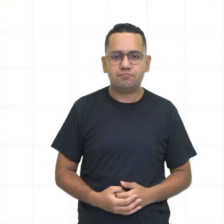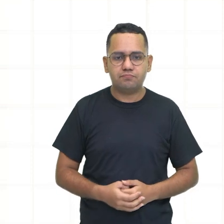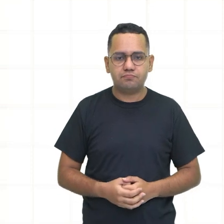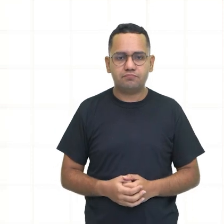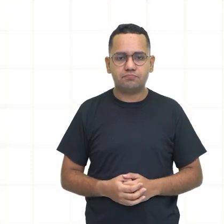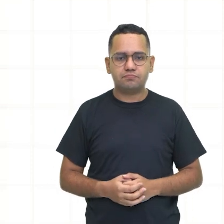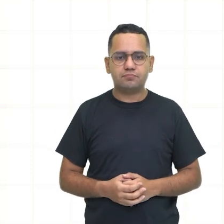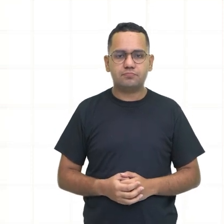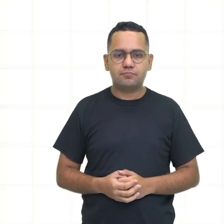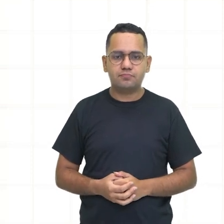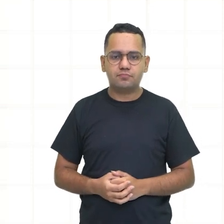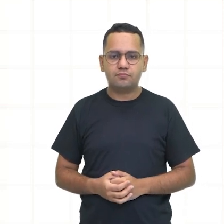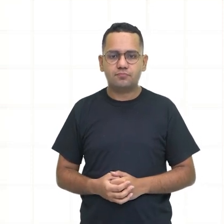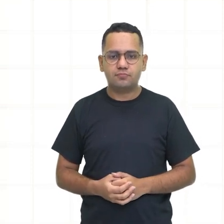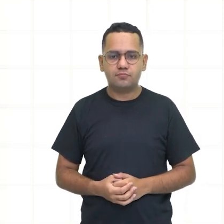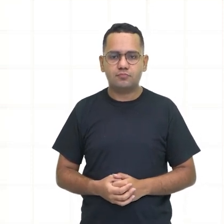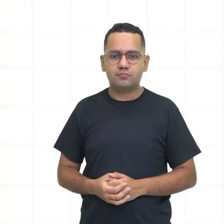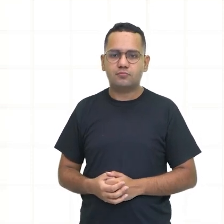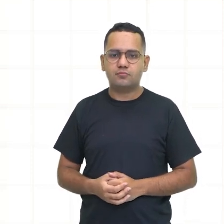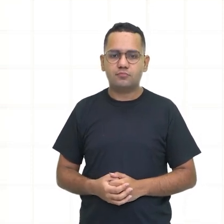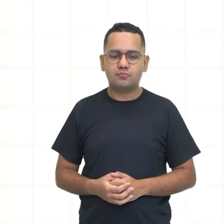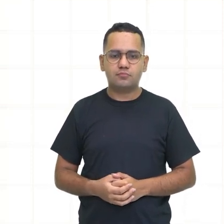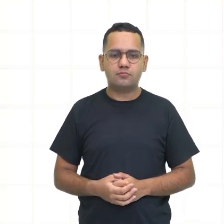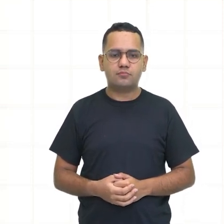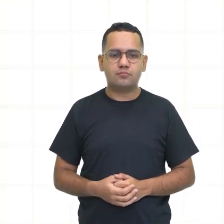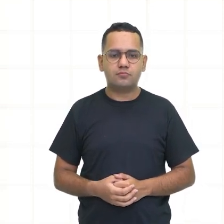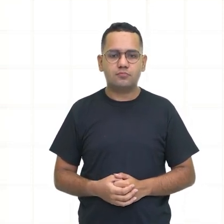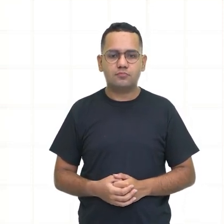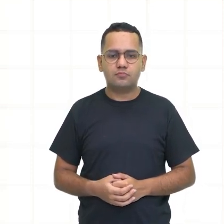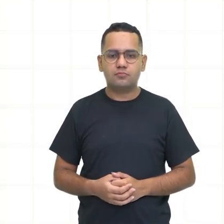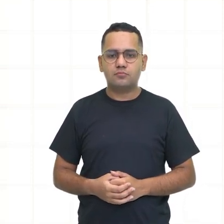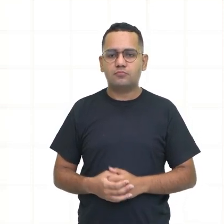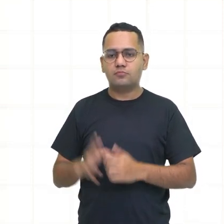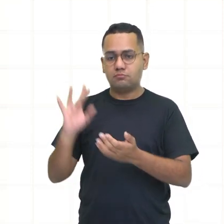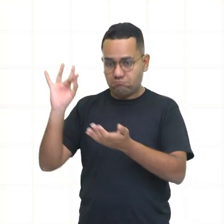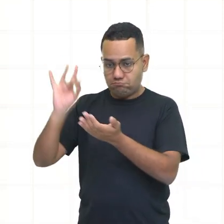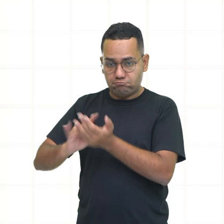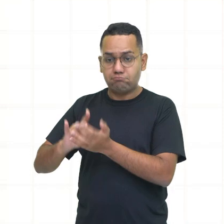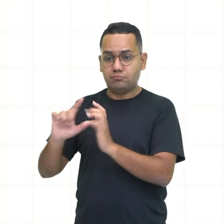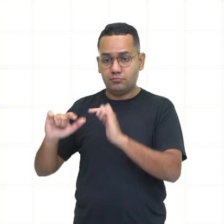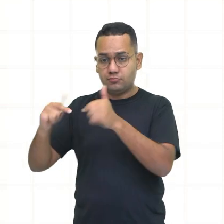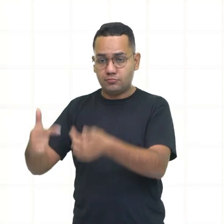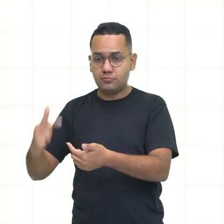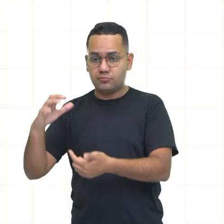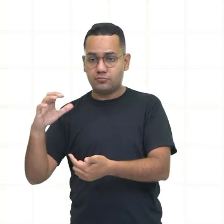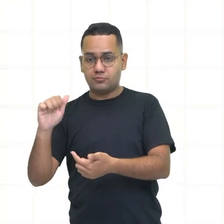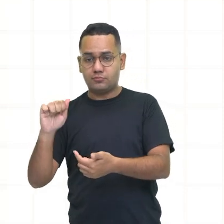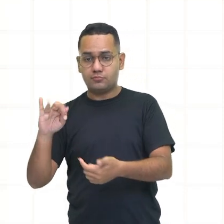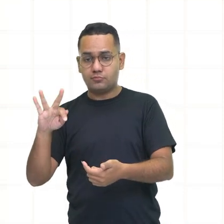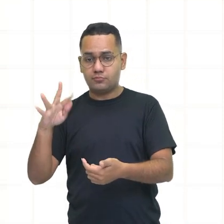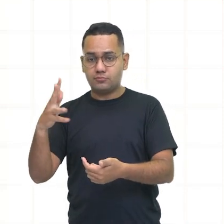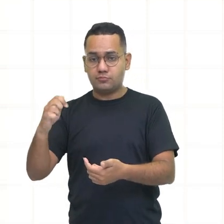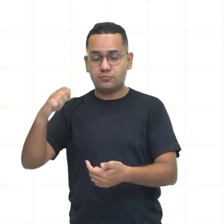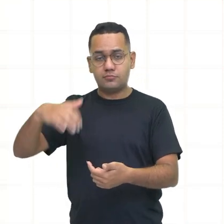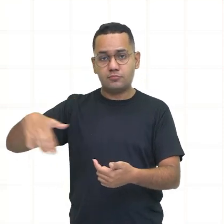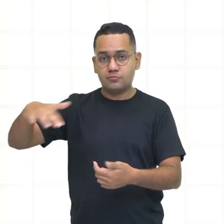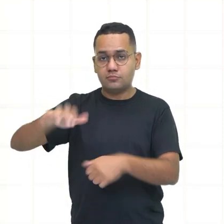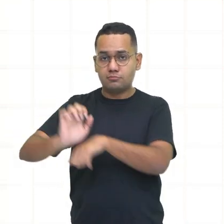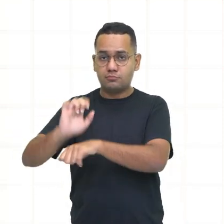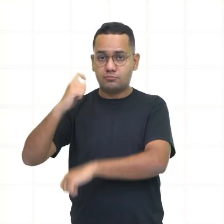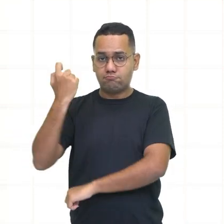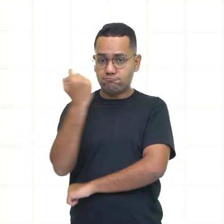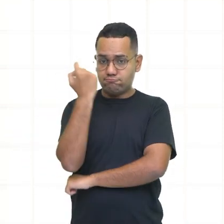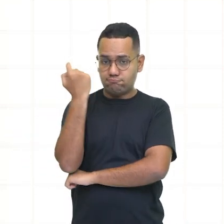federal. Vamos observar também a consolidação da política castilhista no Rio Grande do